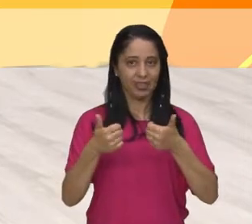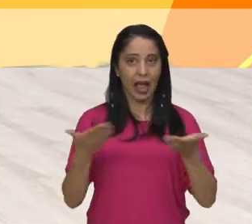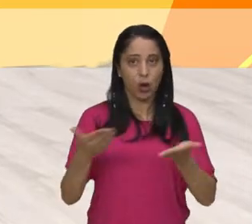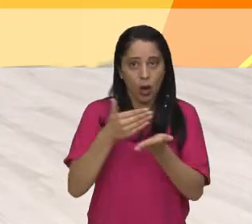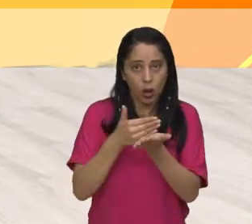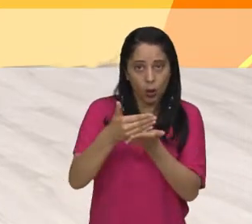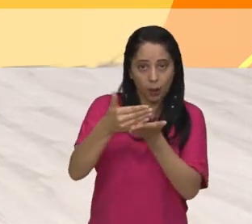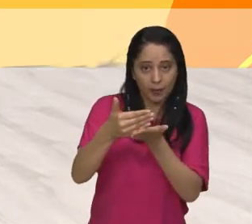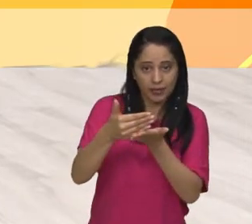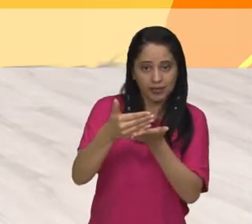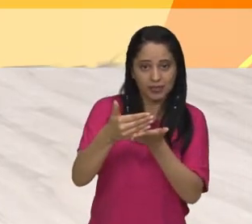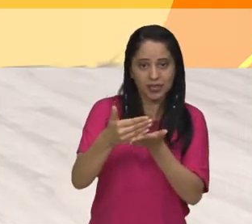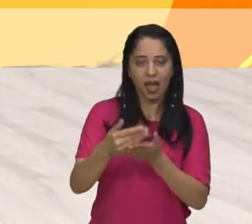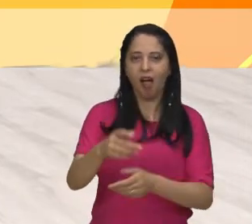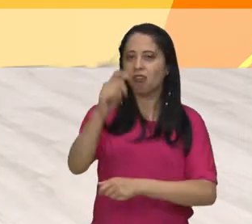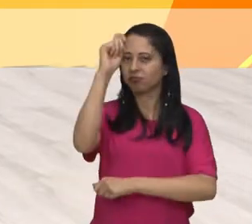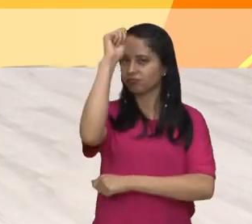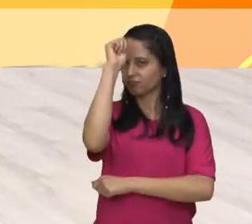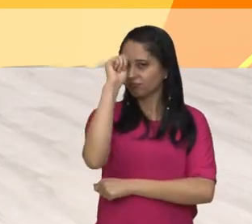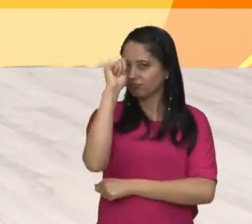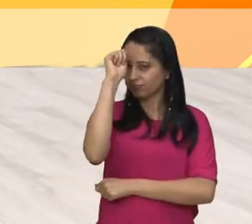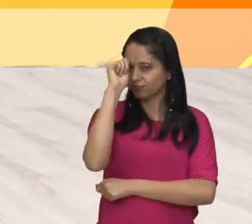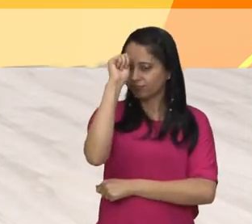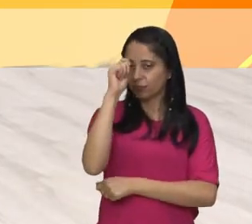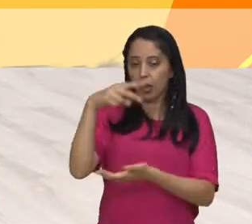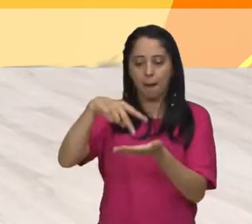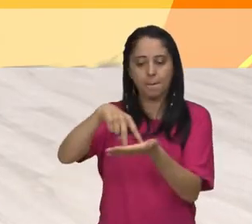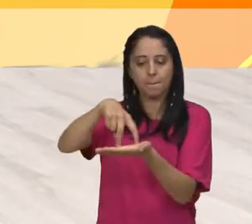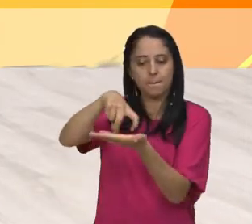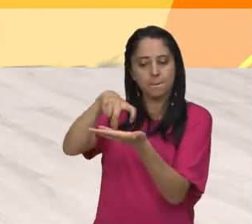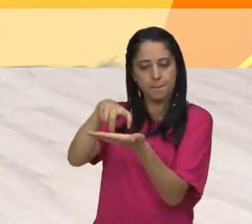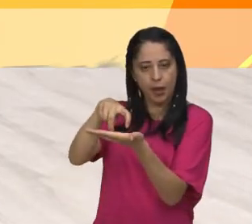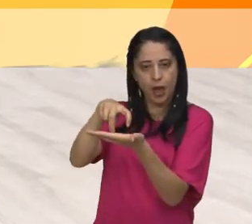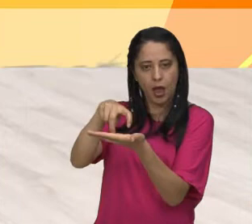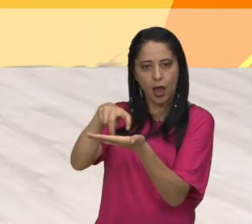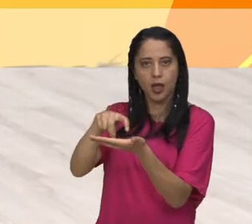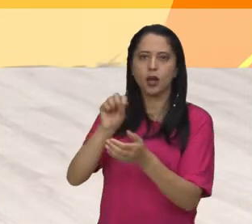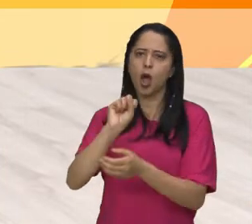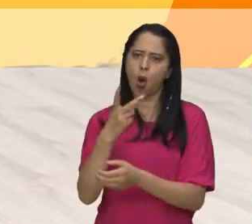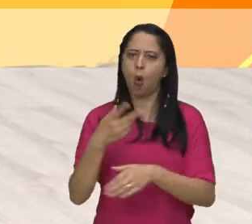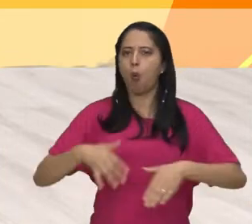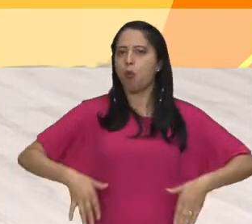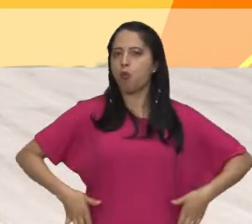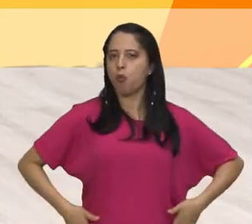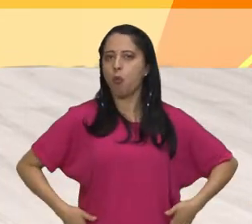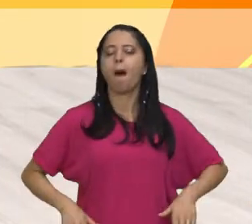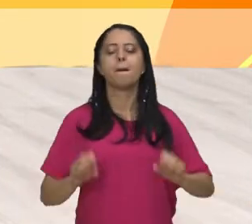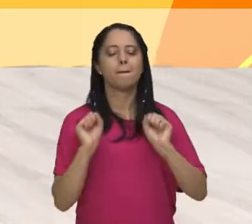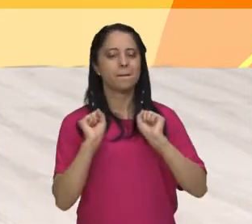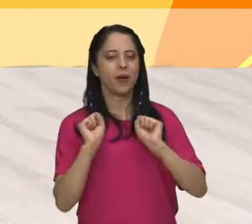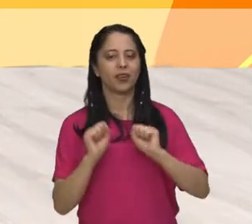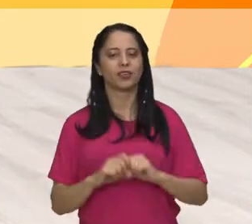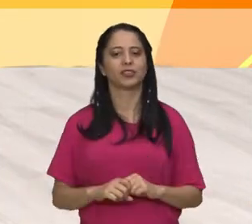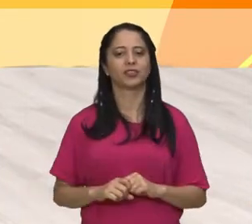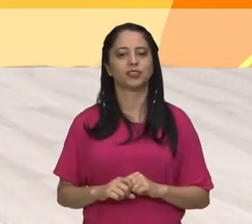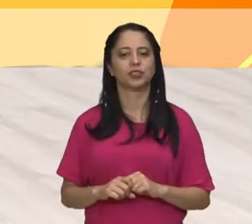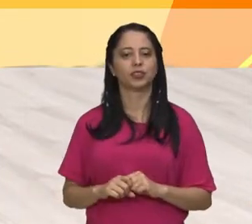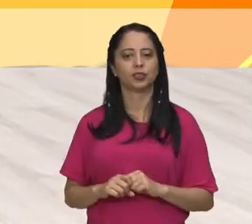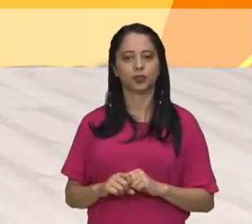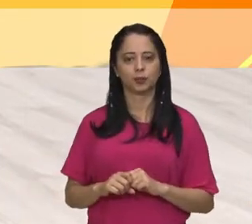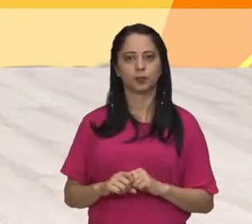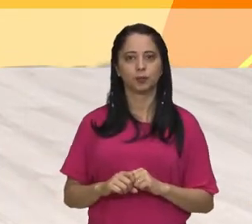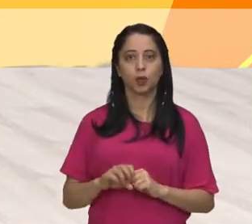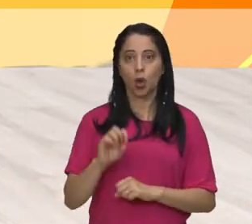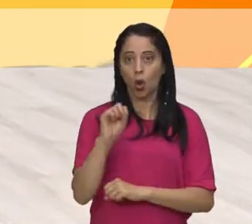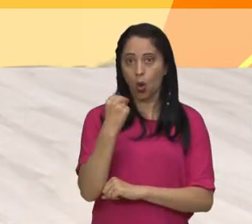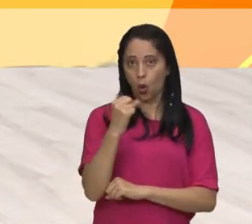o começo? Então coloca lá a posiçãozinha, pode escolher aqui mãozinha no chapéu ou mãozinha na cintura. Um 8 no lugar e um